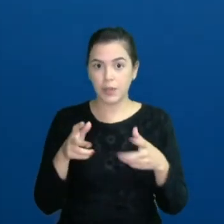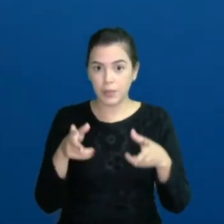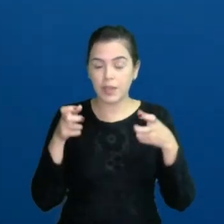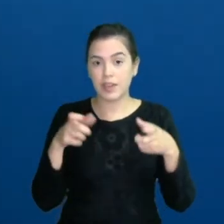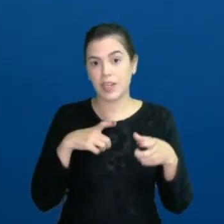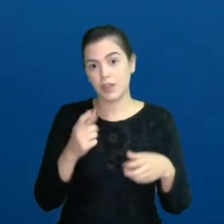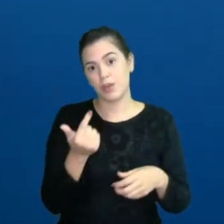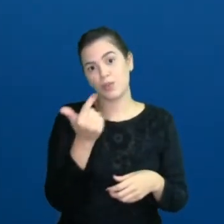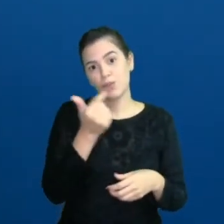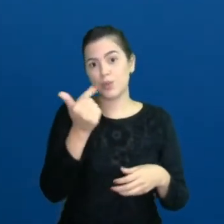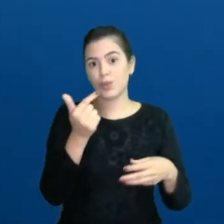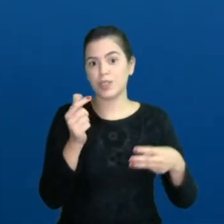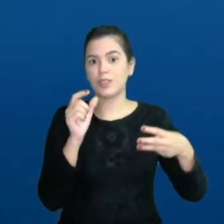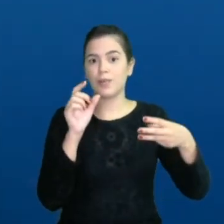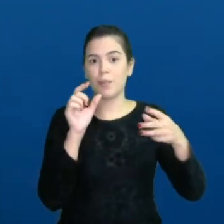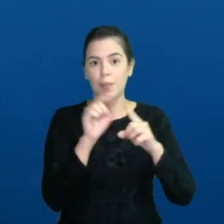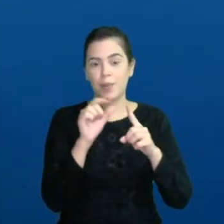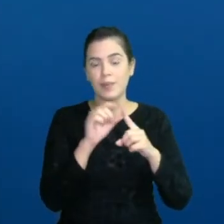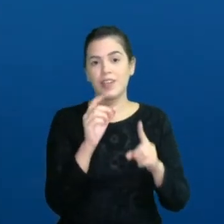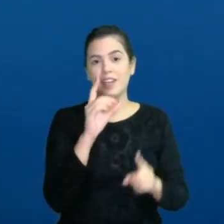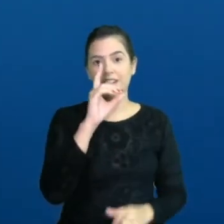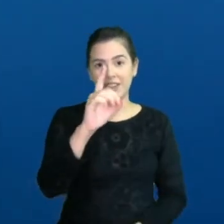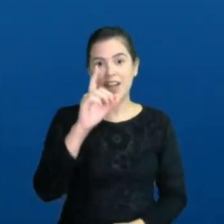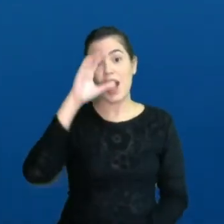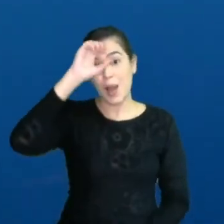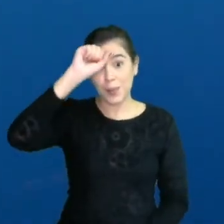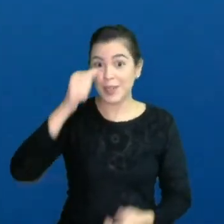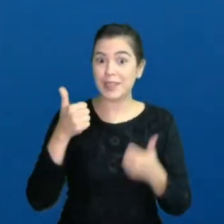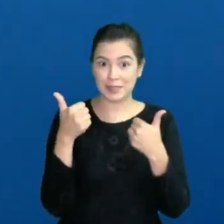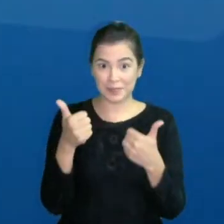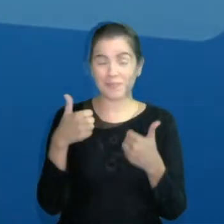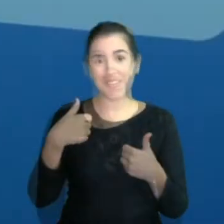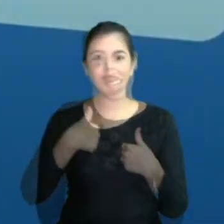tentar identificar em casa. Aprenderam muito sobre a letrinha D?